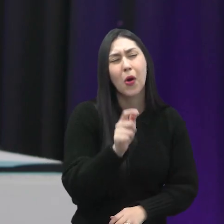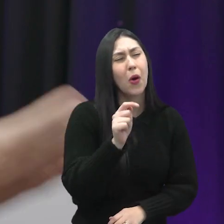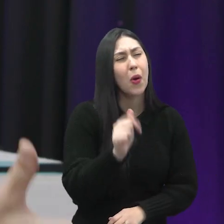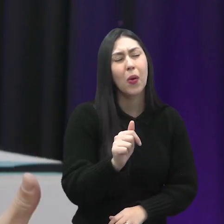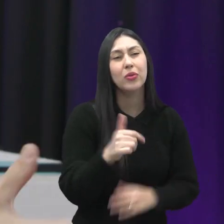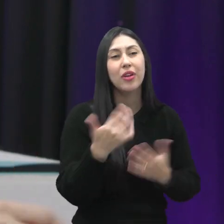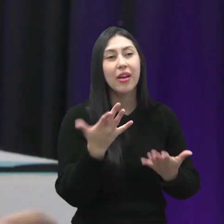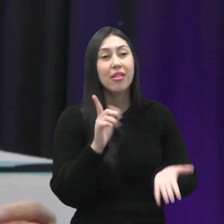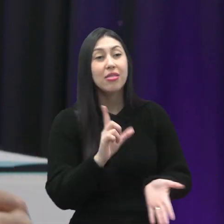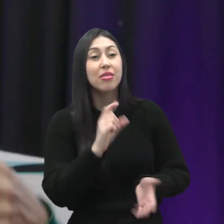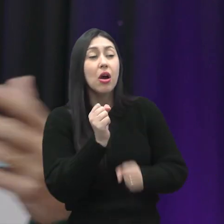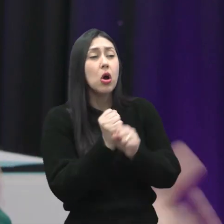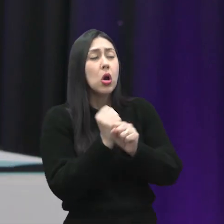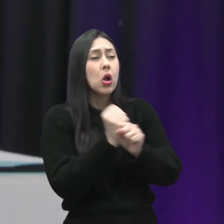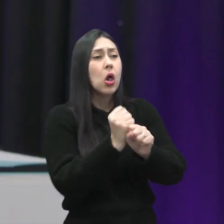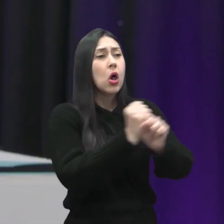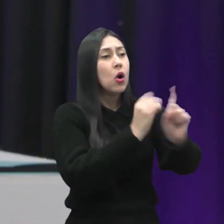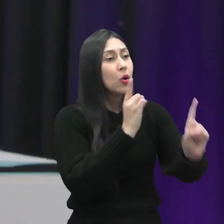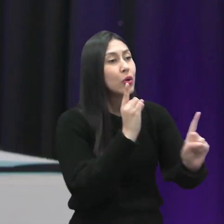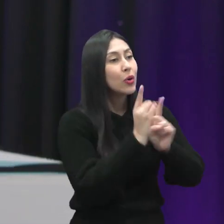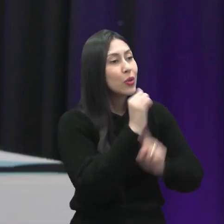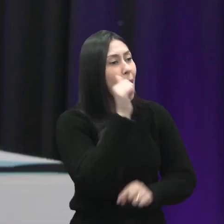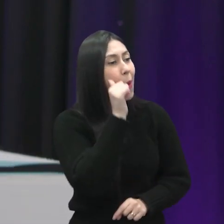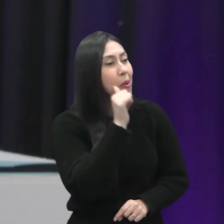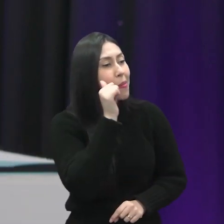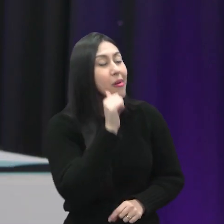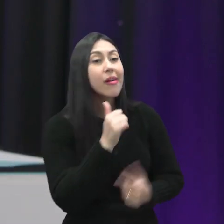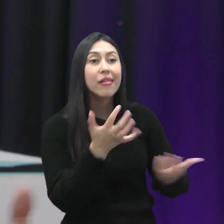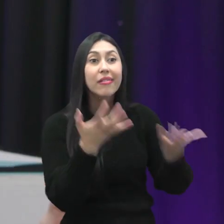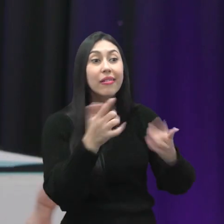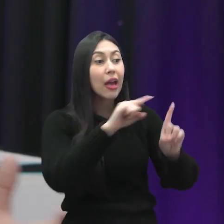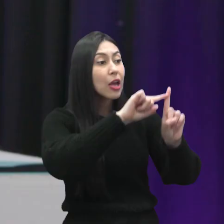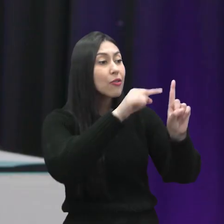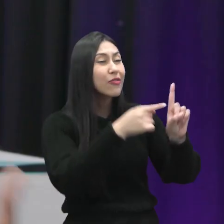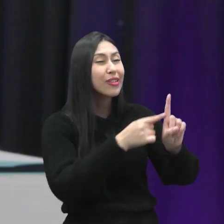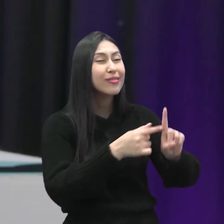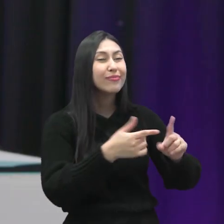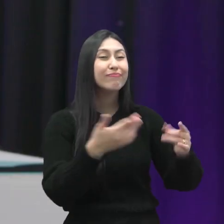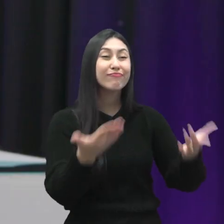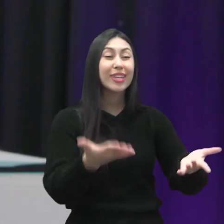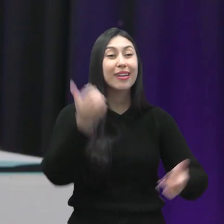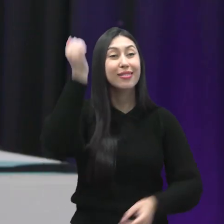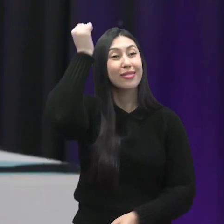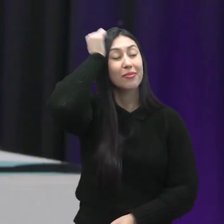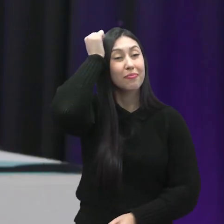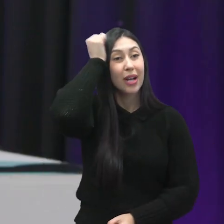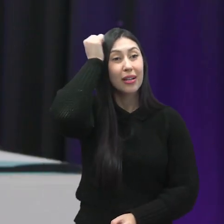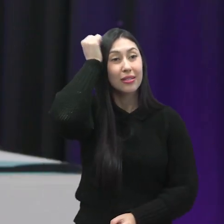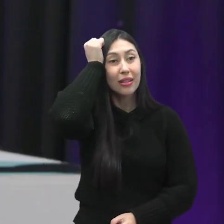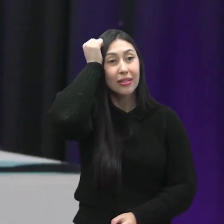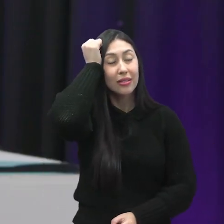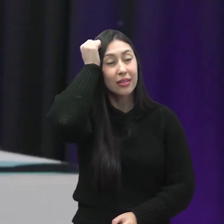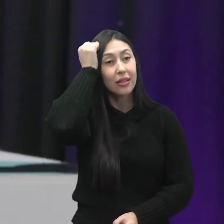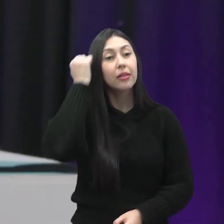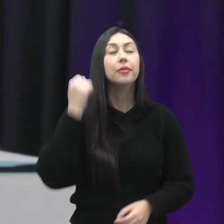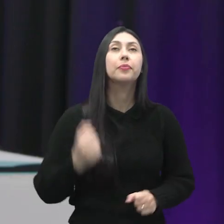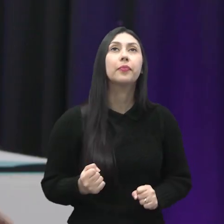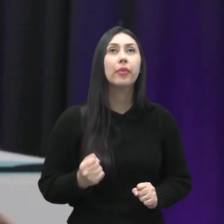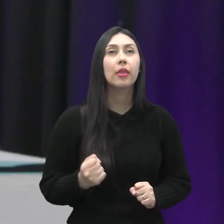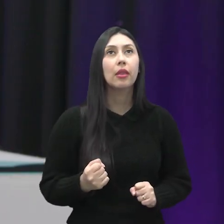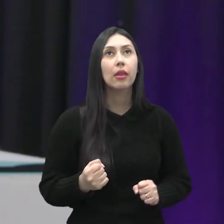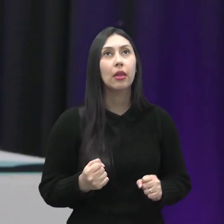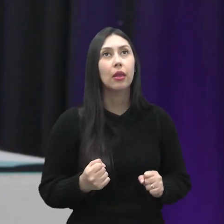vezes ele encontra uma parceira que gostaria de ter filhos, não é? E ele acaba repensando isso. Não é? Com